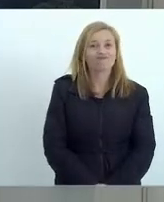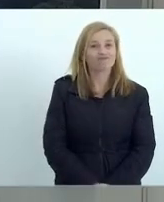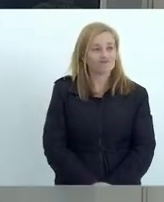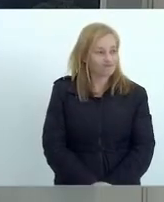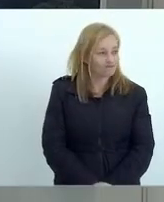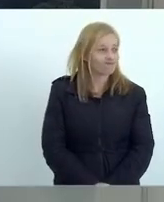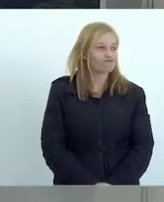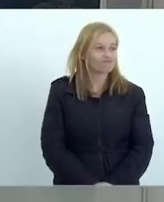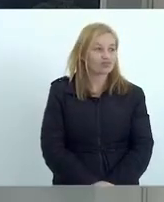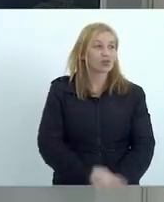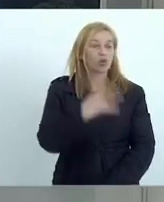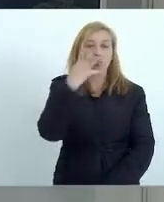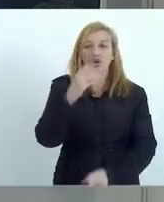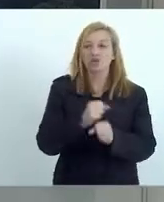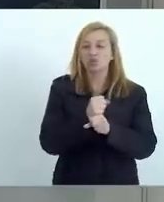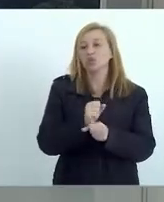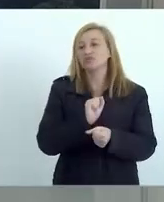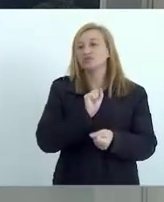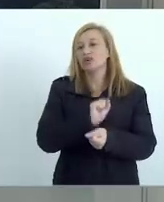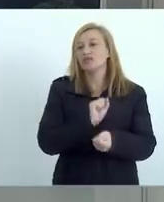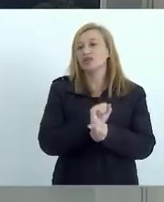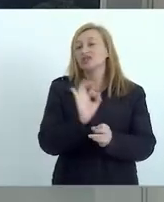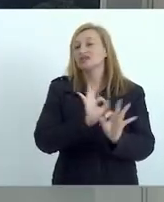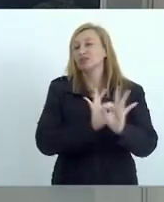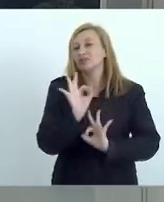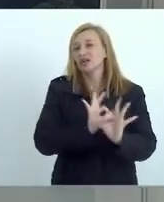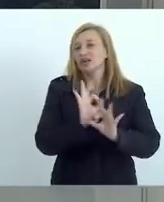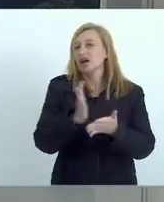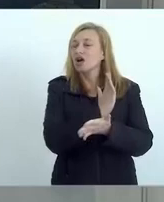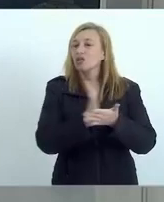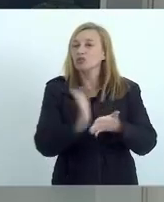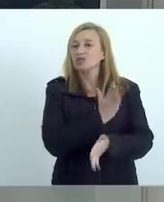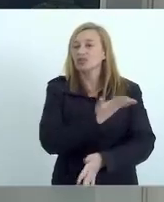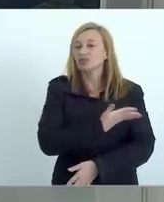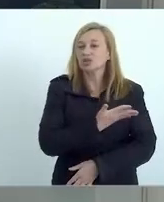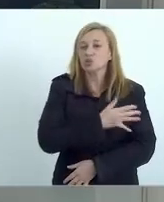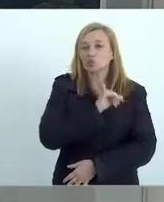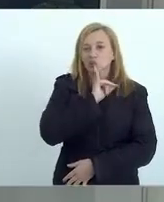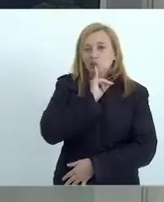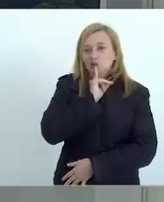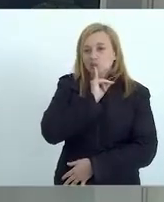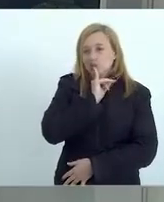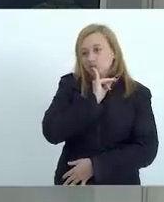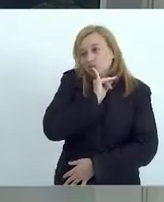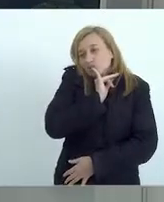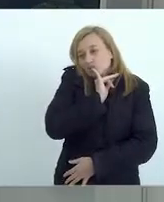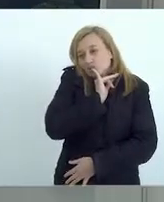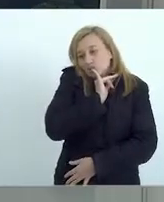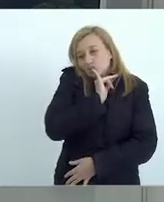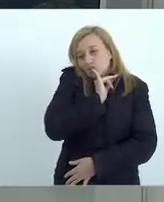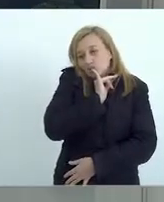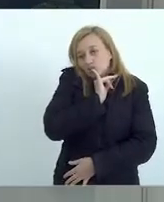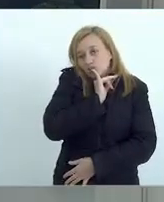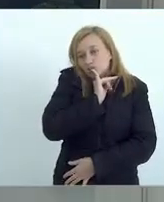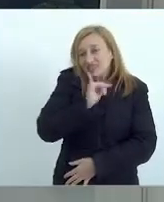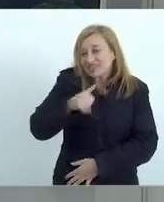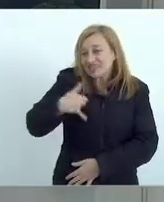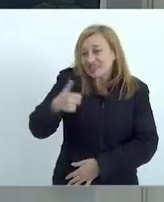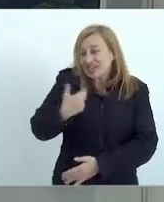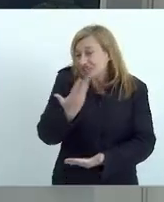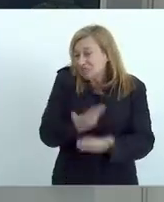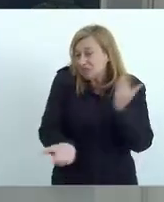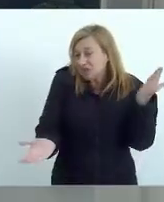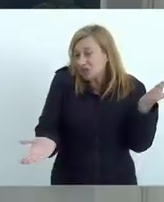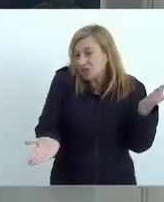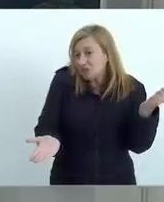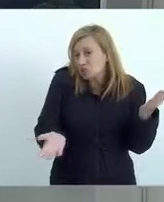Oi a paz fera de 4 anos se preparando alguns amigos infelizmente vieram a completando a tua idade ao